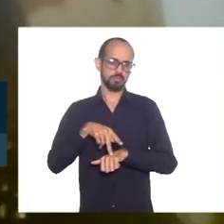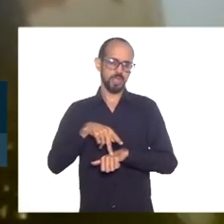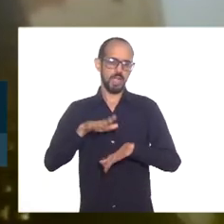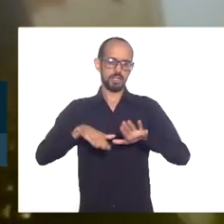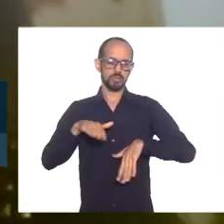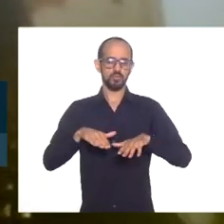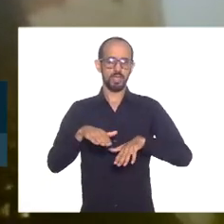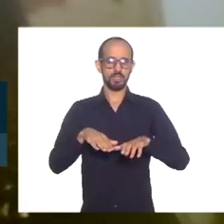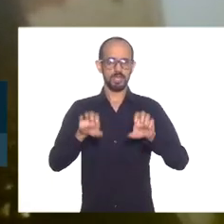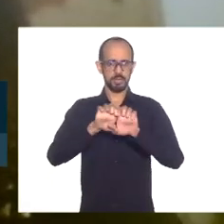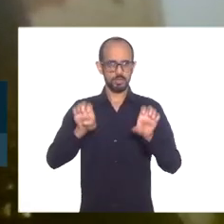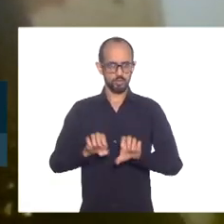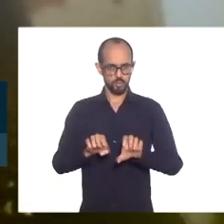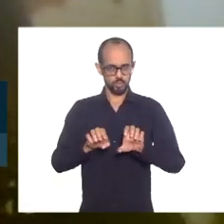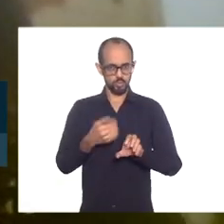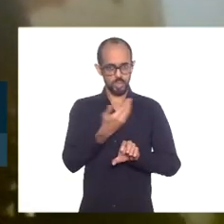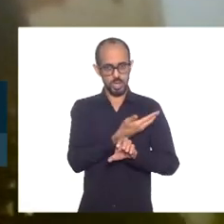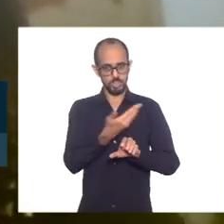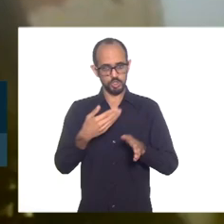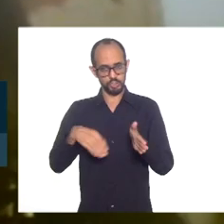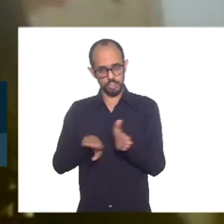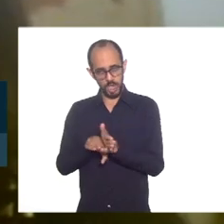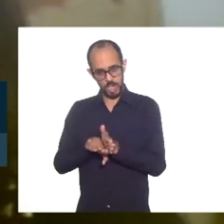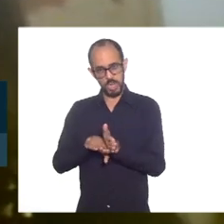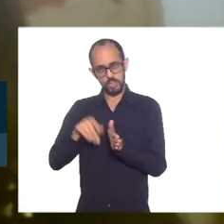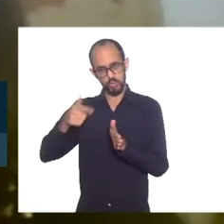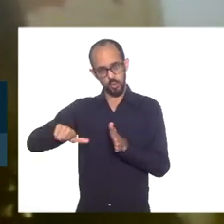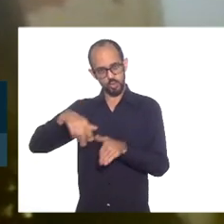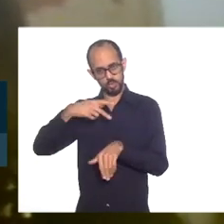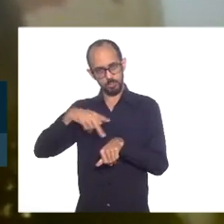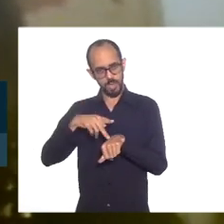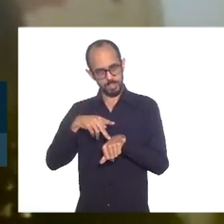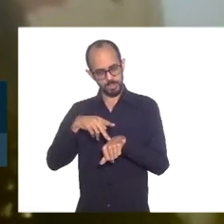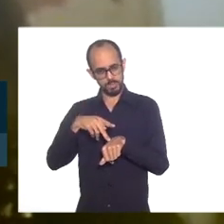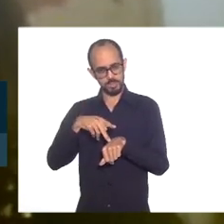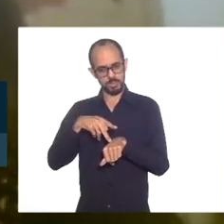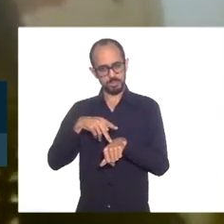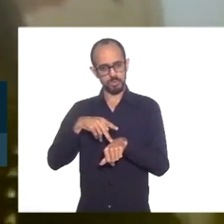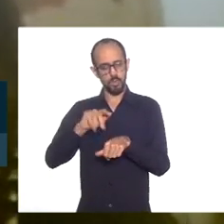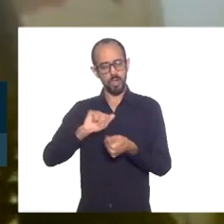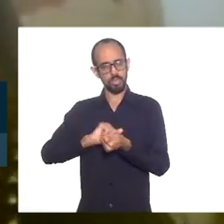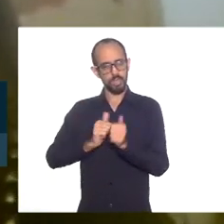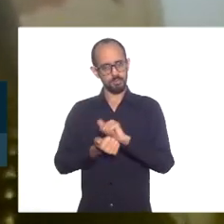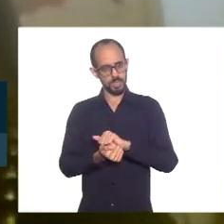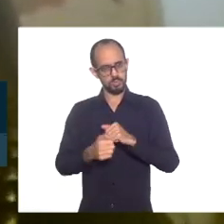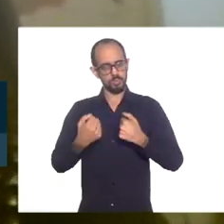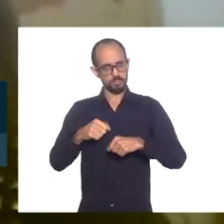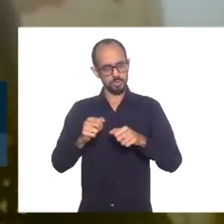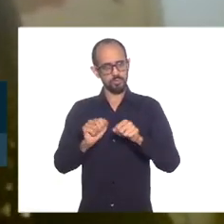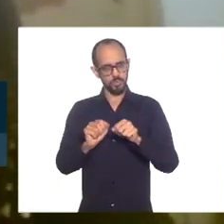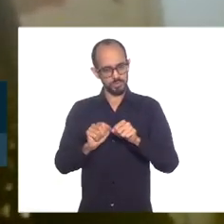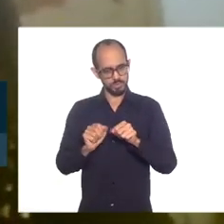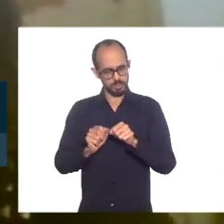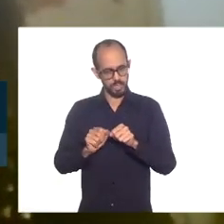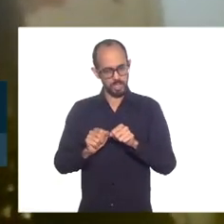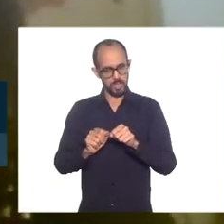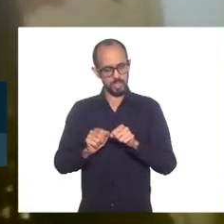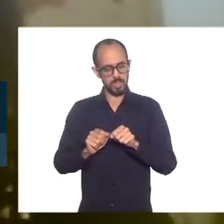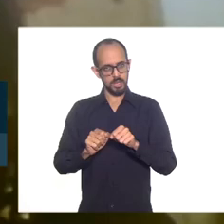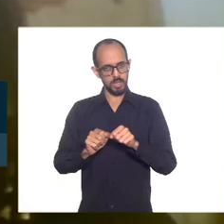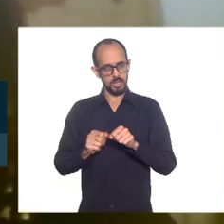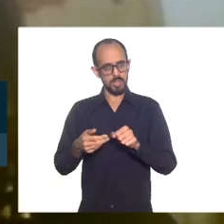vêm do exterior com questões a serem acertadas, chegam aqui para